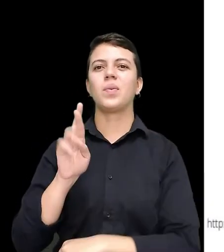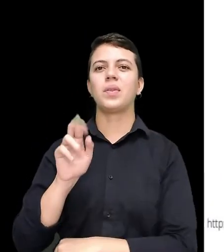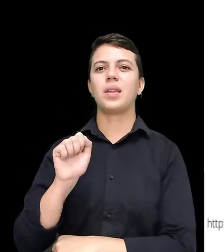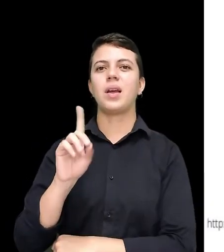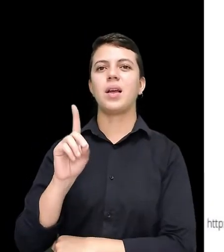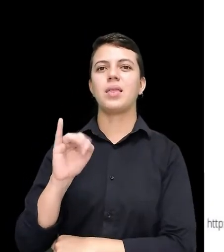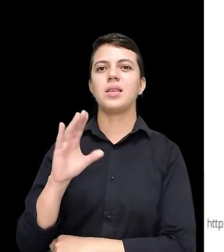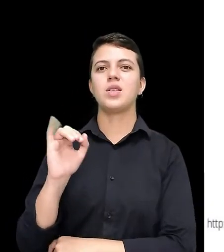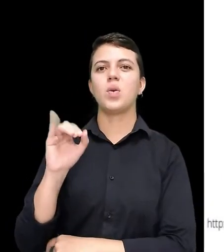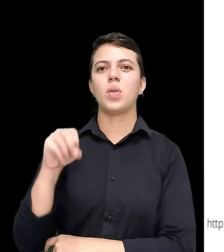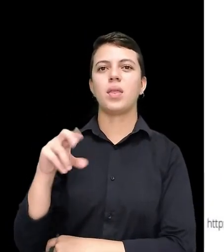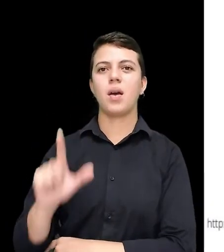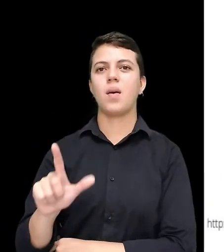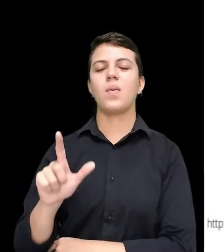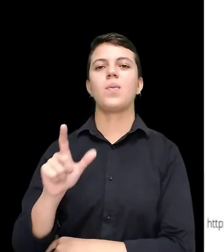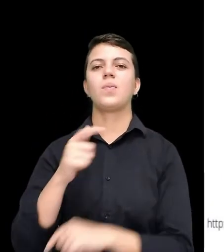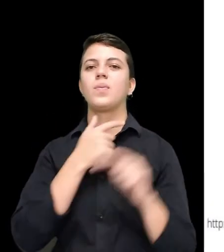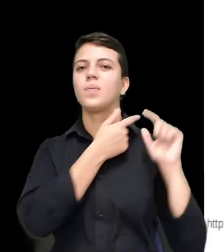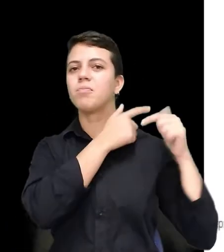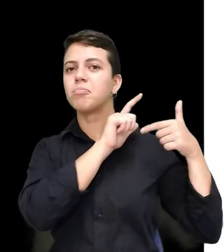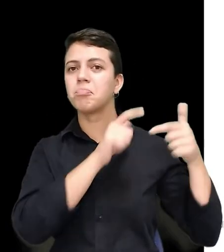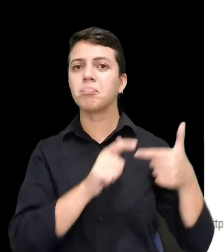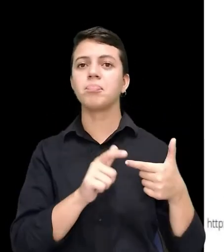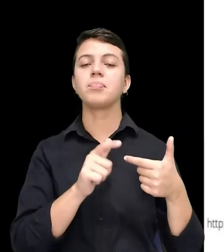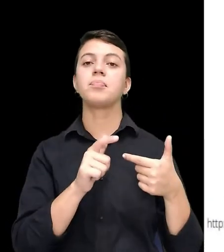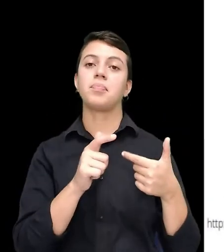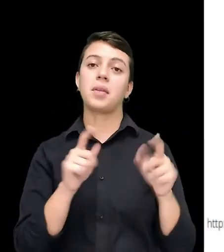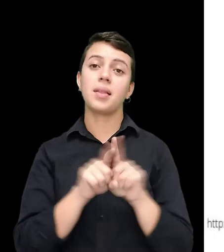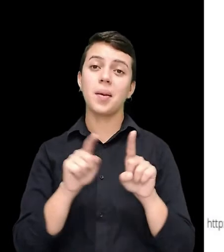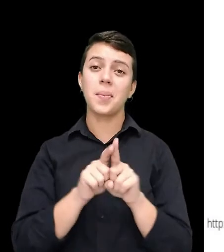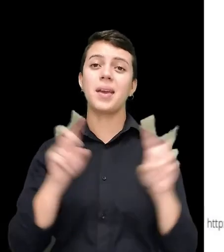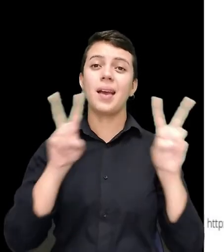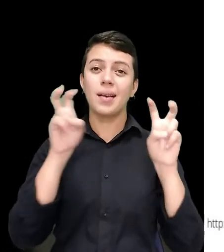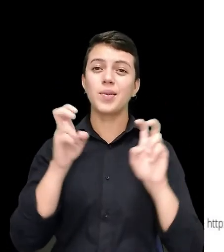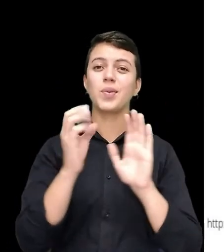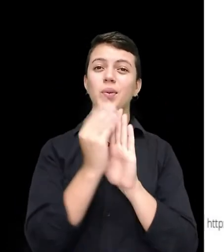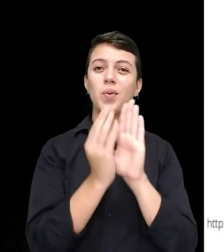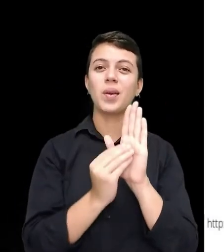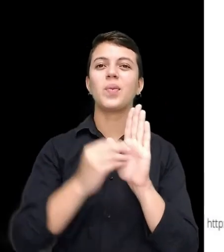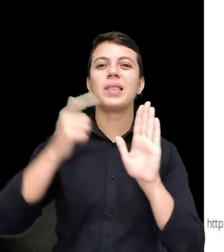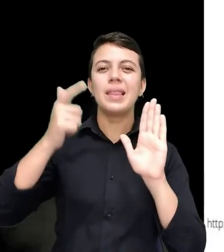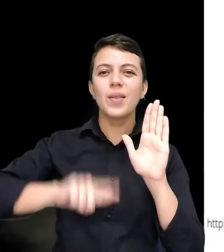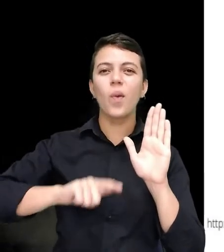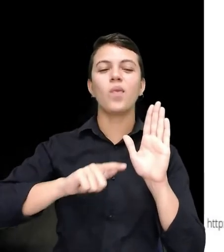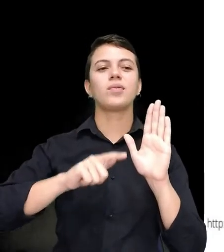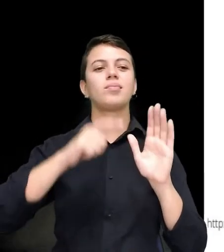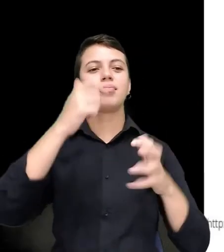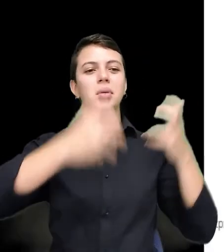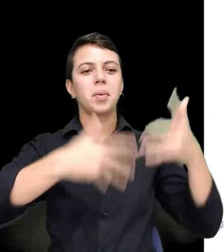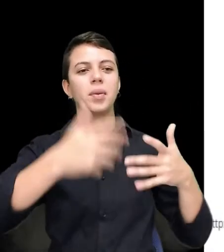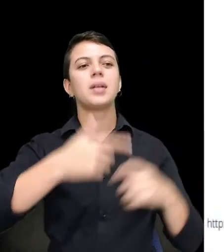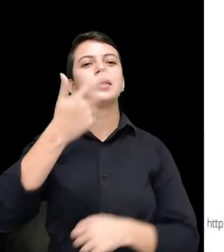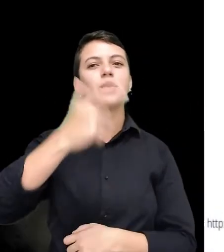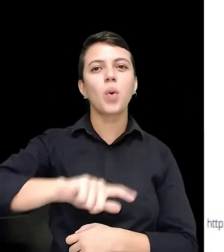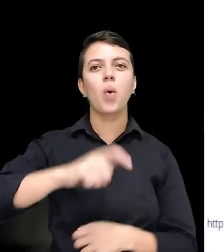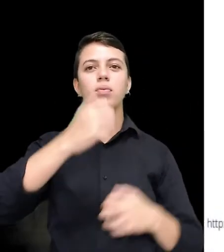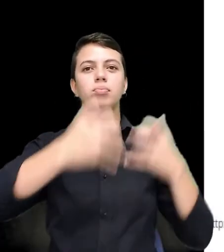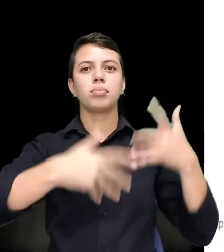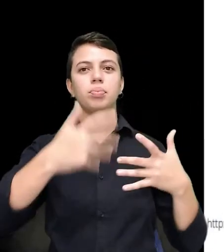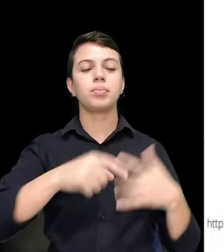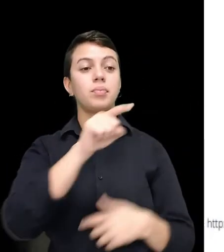a partir da memorização e da repetição, né? Justamente para